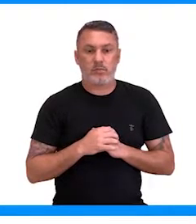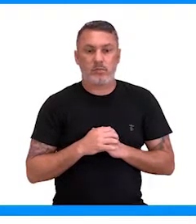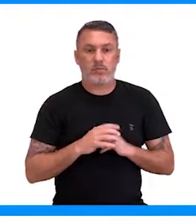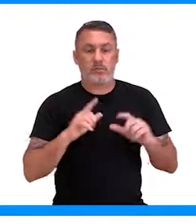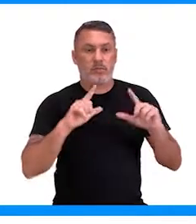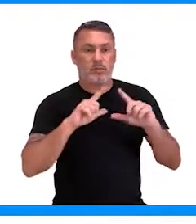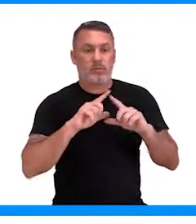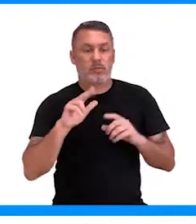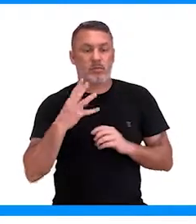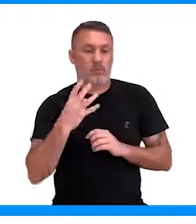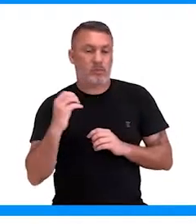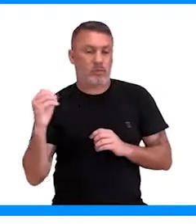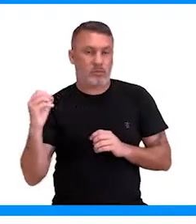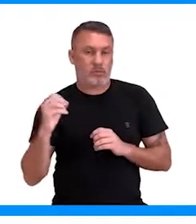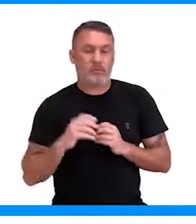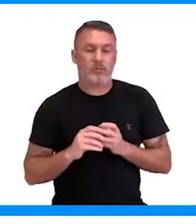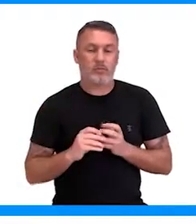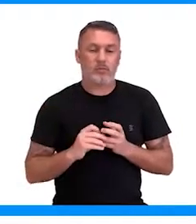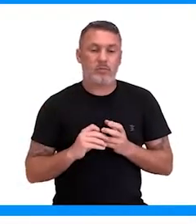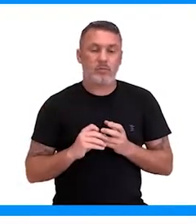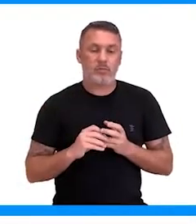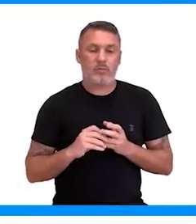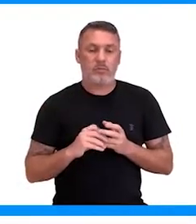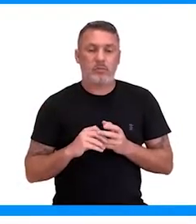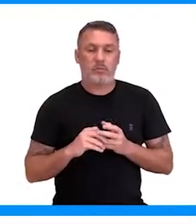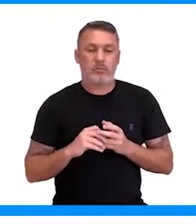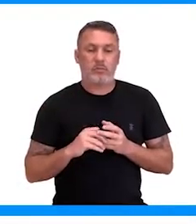E o delta está dando 400.